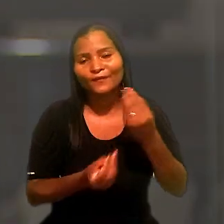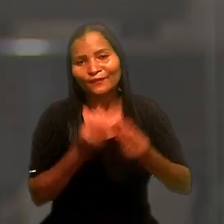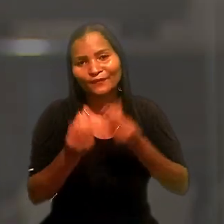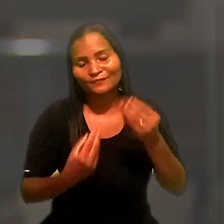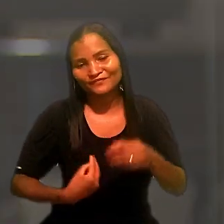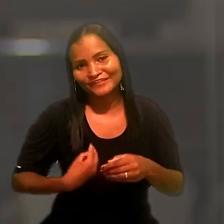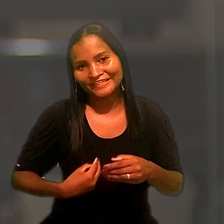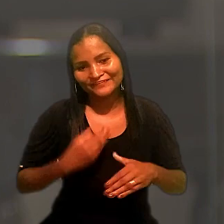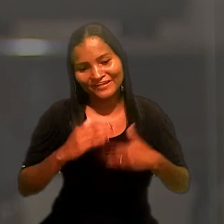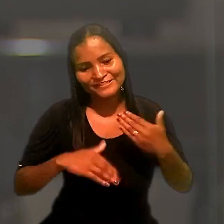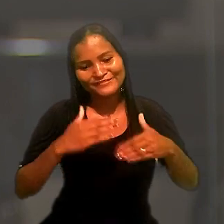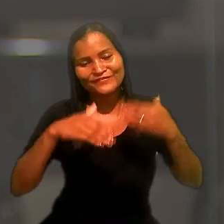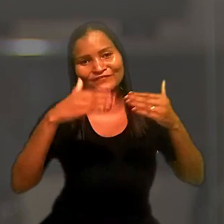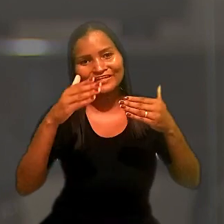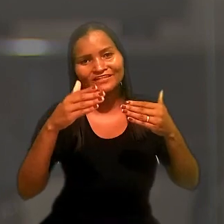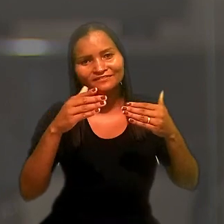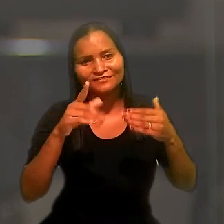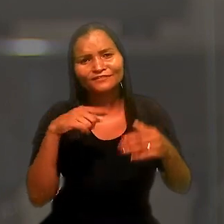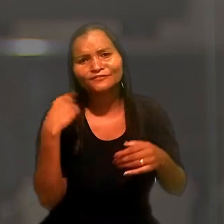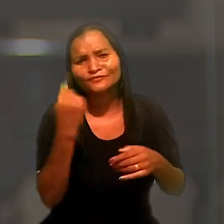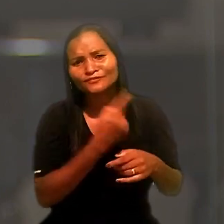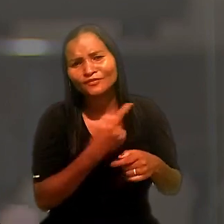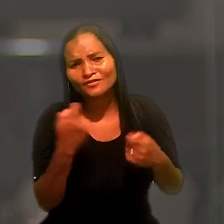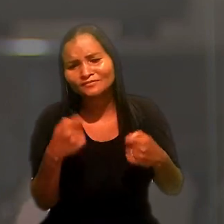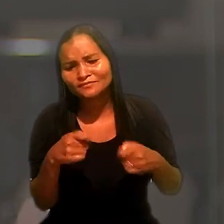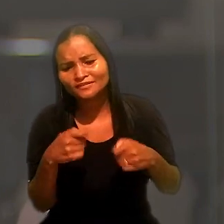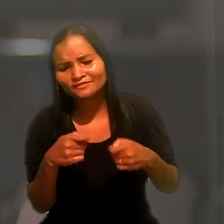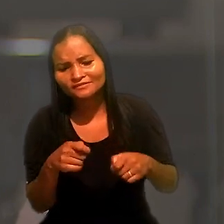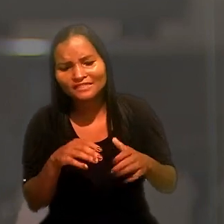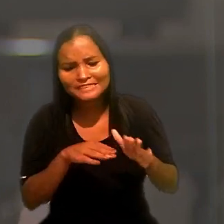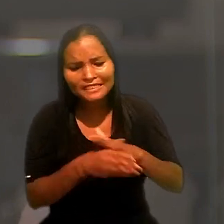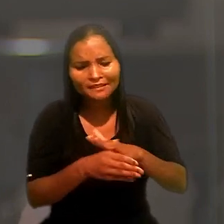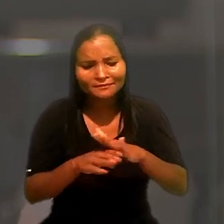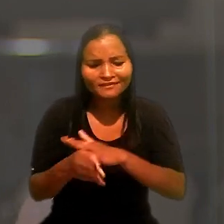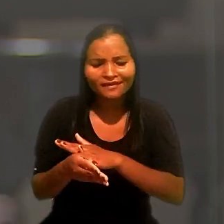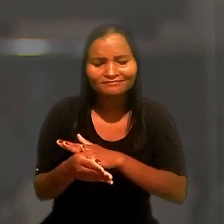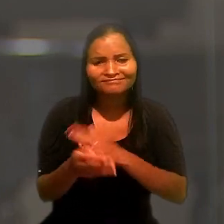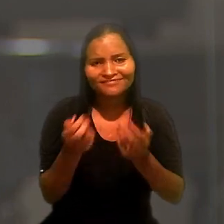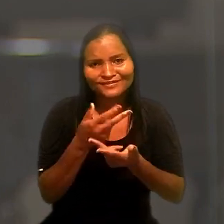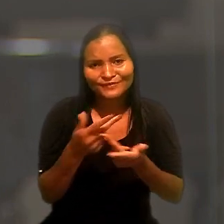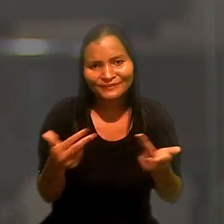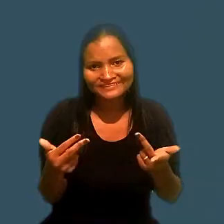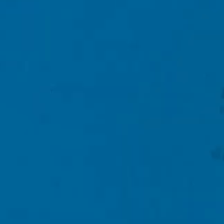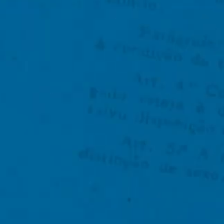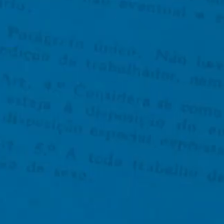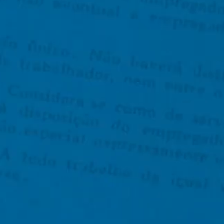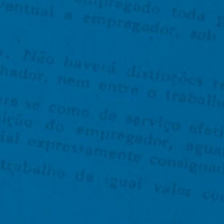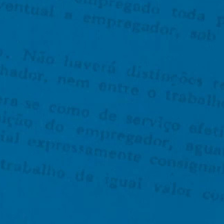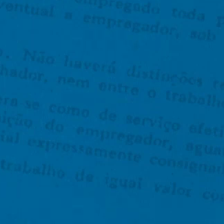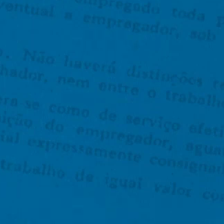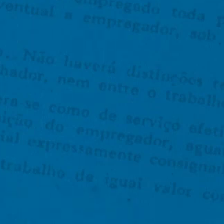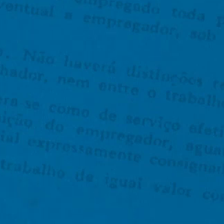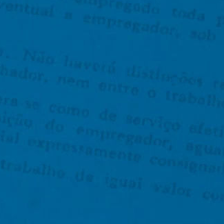vida vai se desenvolvendo. A gente tem que ser permeável às circunstâncias.